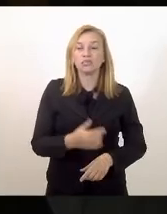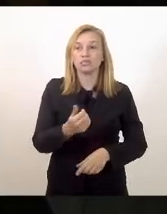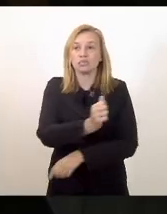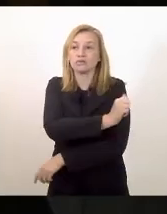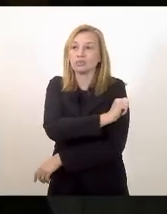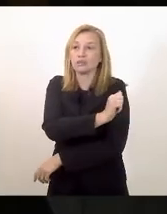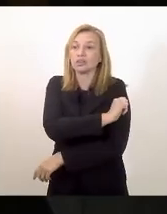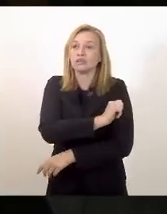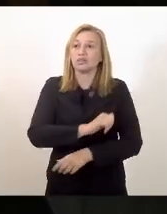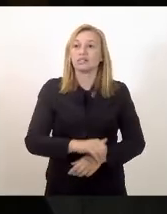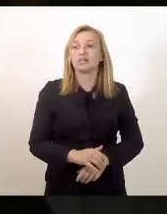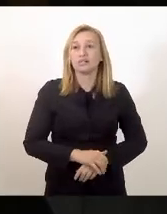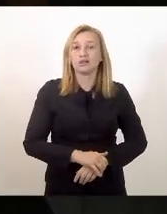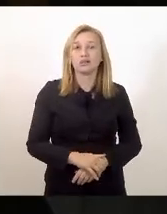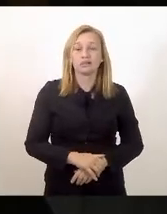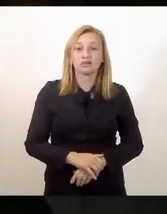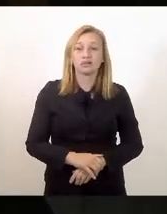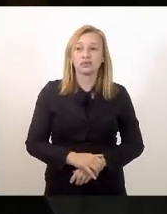aquelas superfícies.